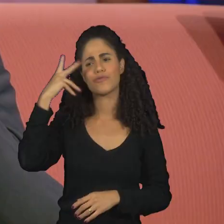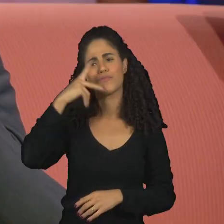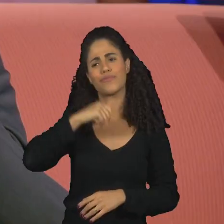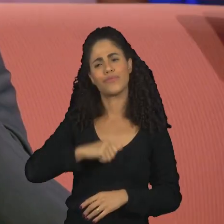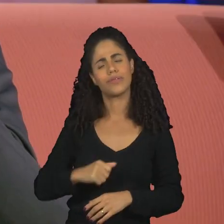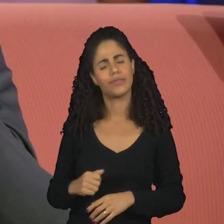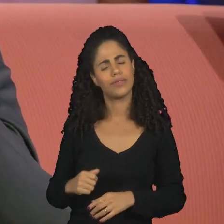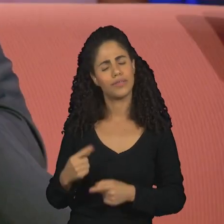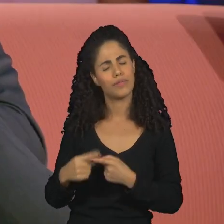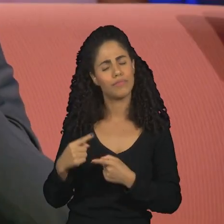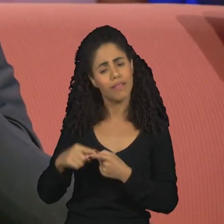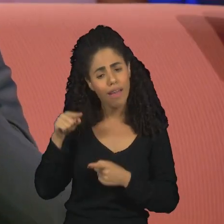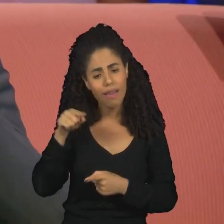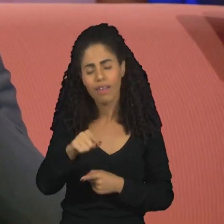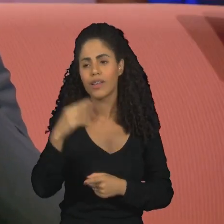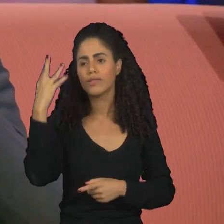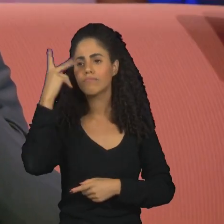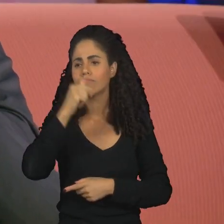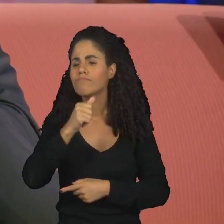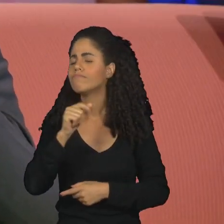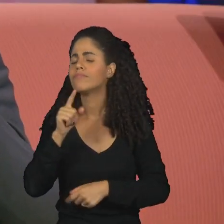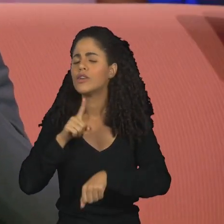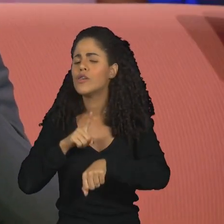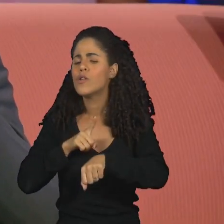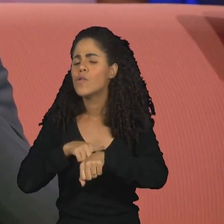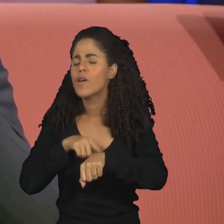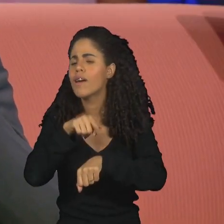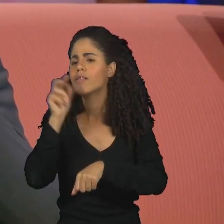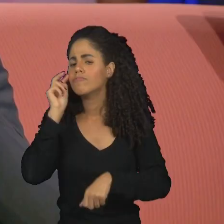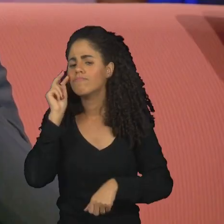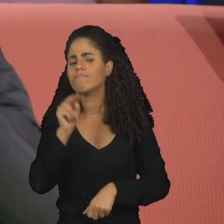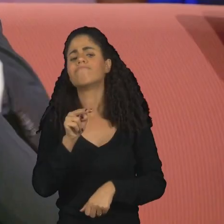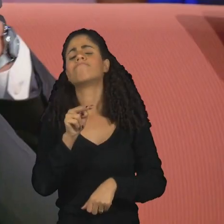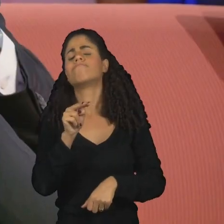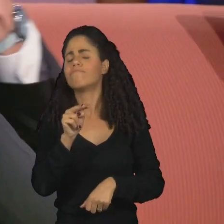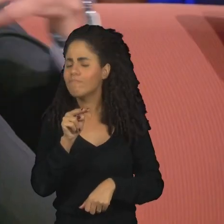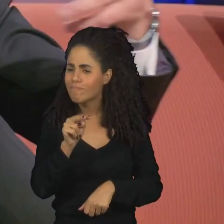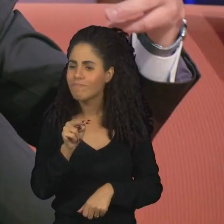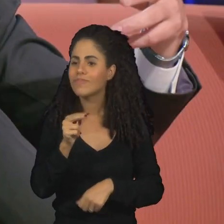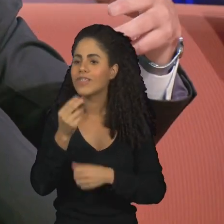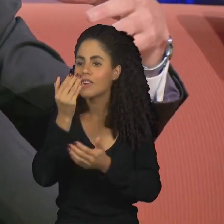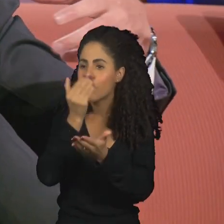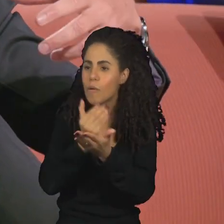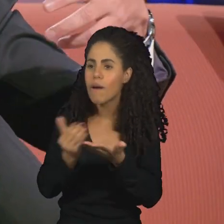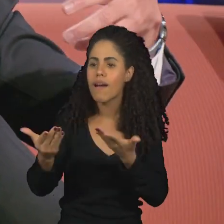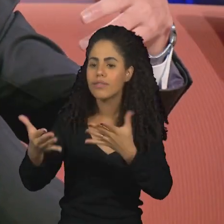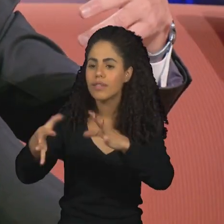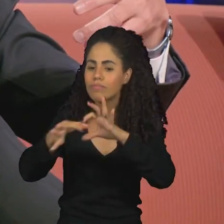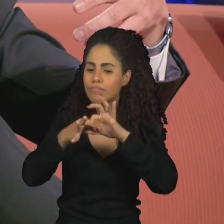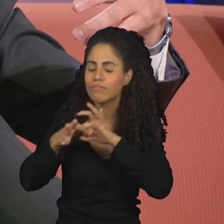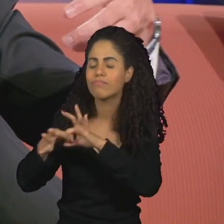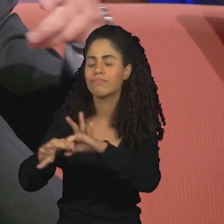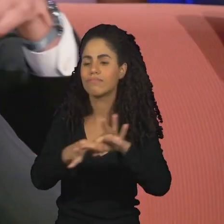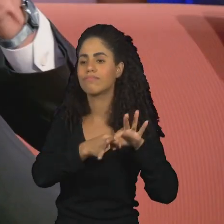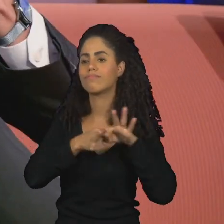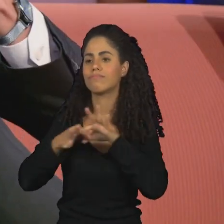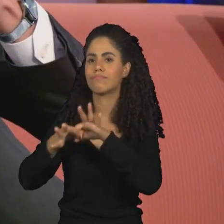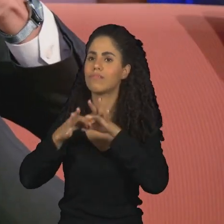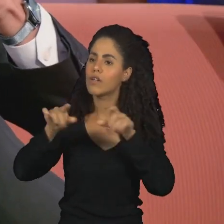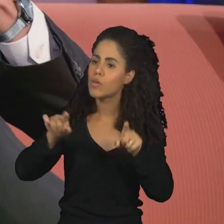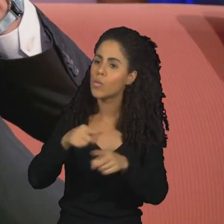porque aquilo é o momento em que, eu diria assim, nasce uma comunidade musical.